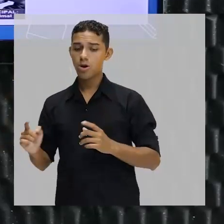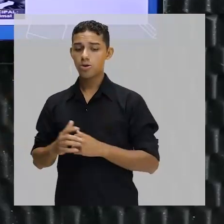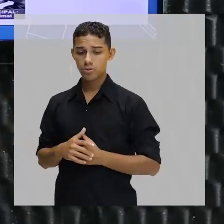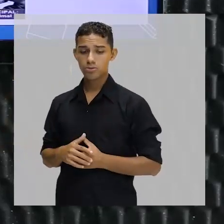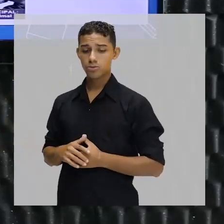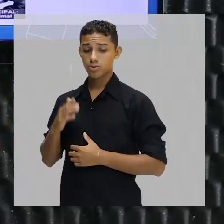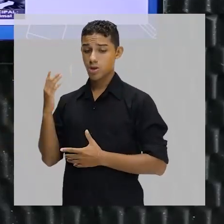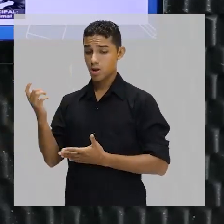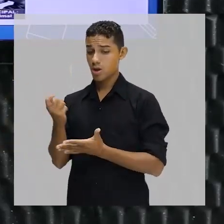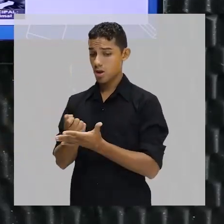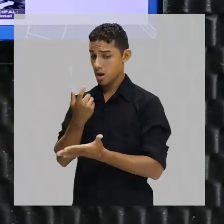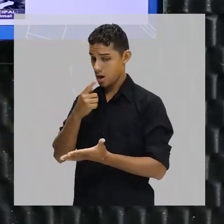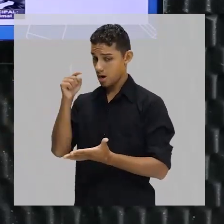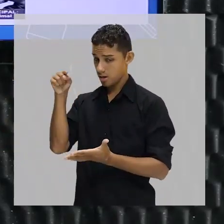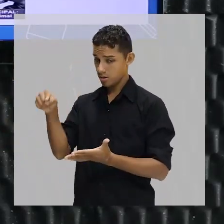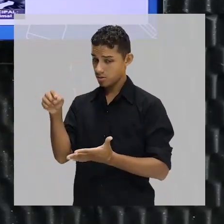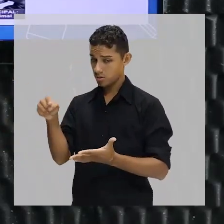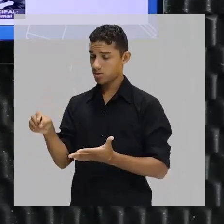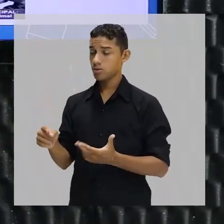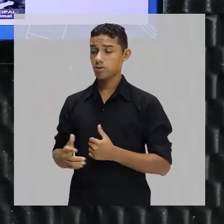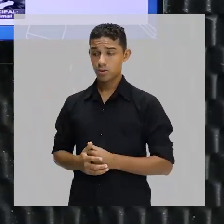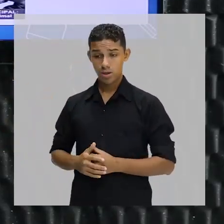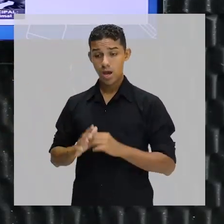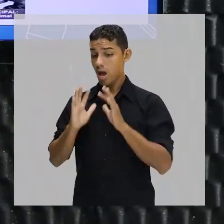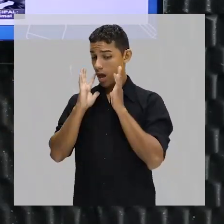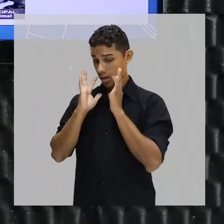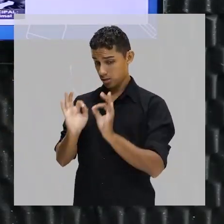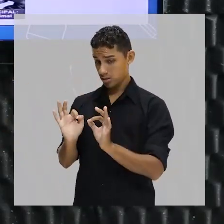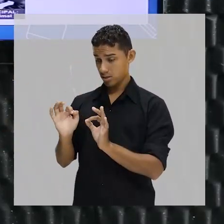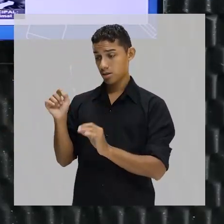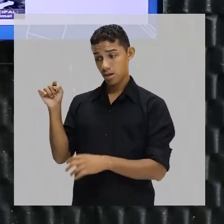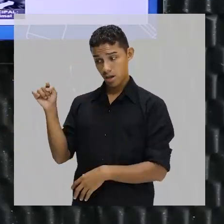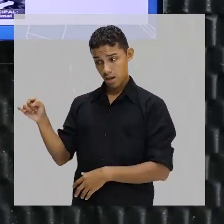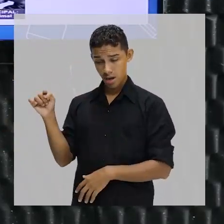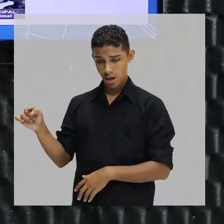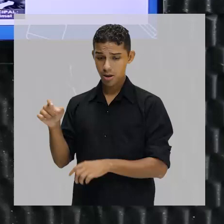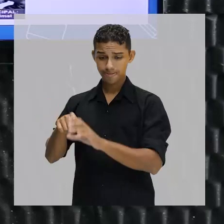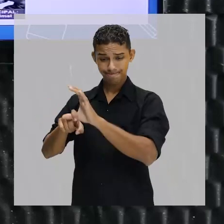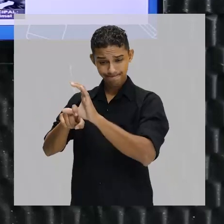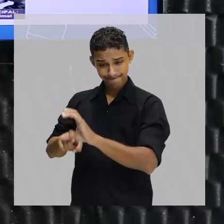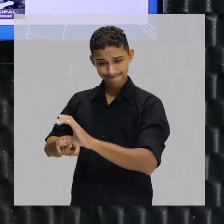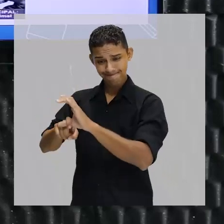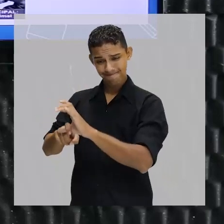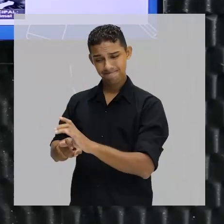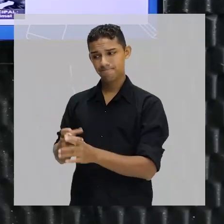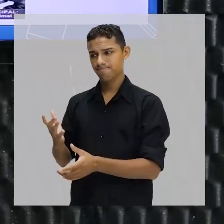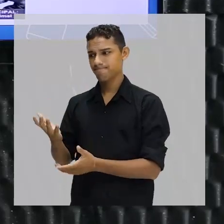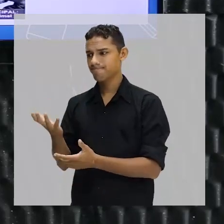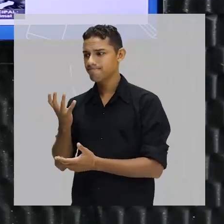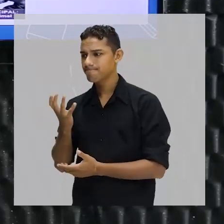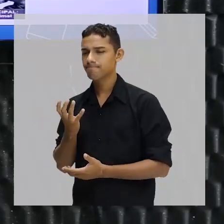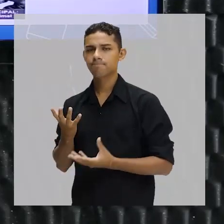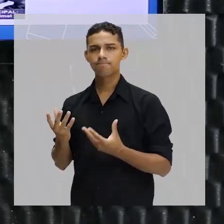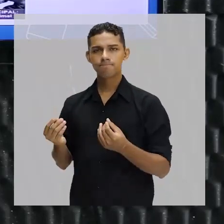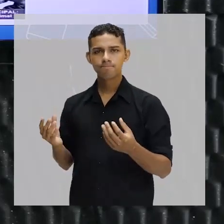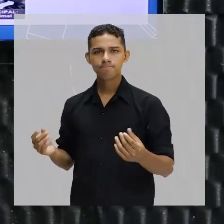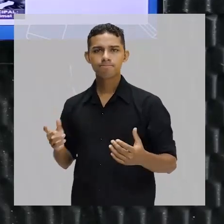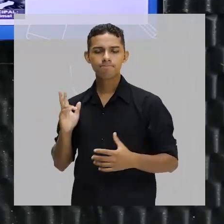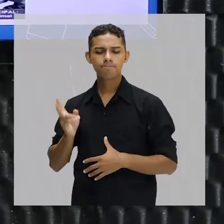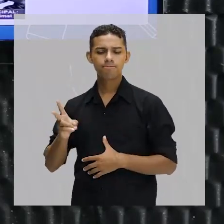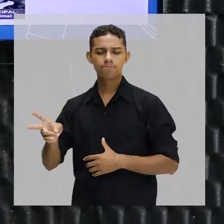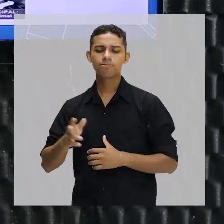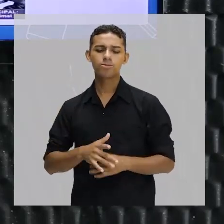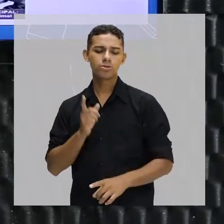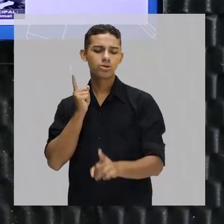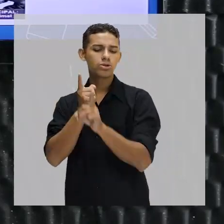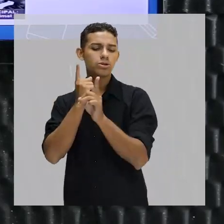medicamento genérico, atenção, esse produto pode causar dependência. Então é muito comum vocês encontrarem dessa forma